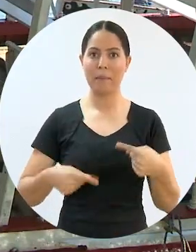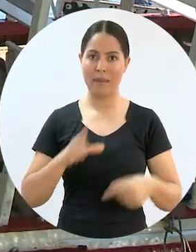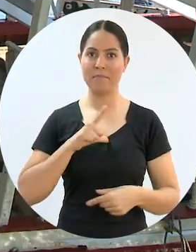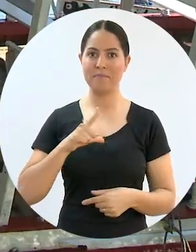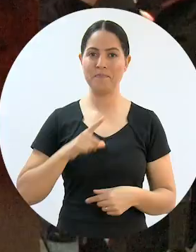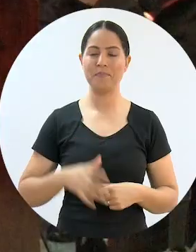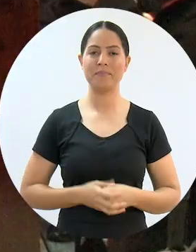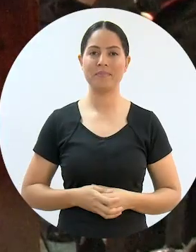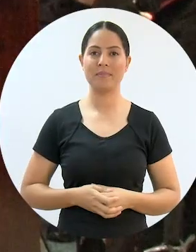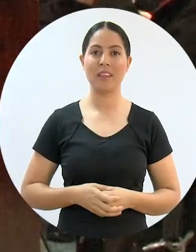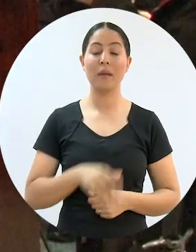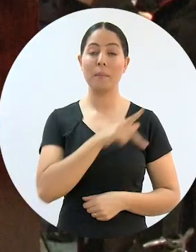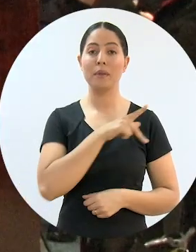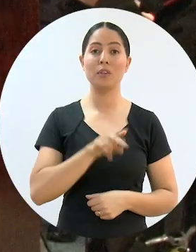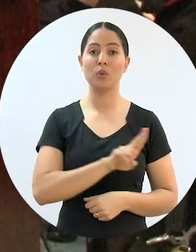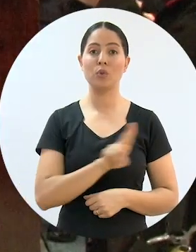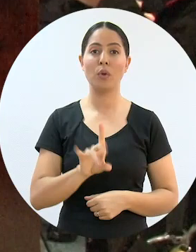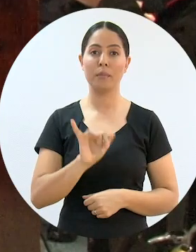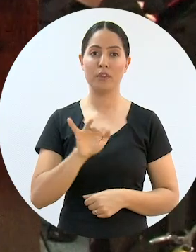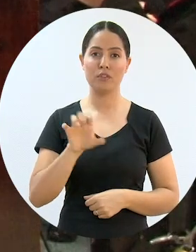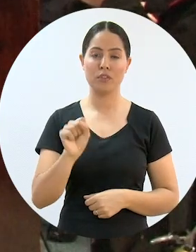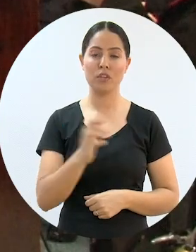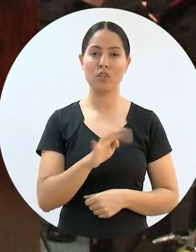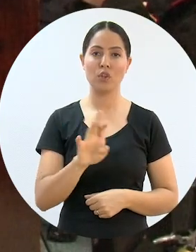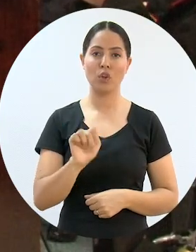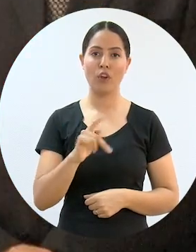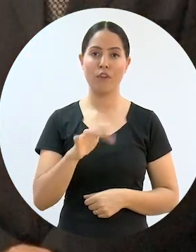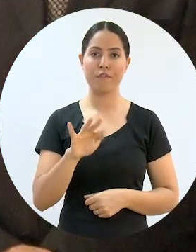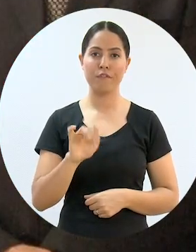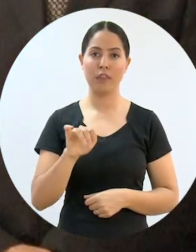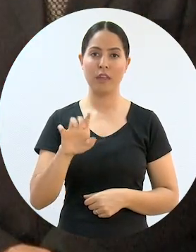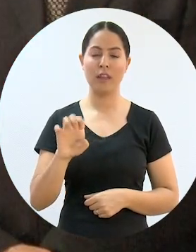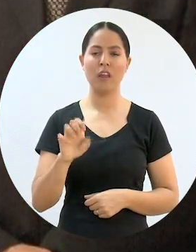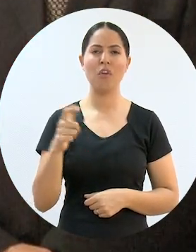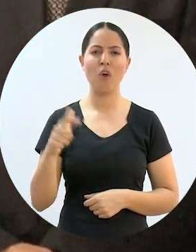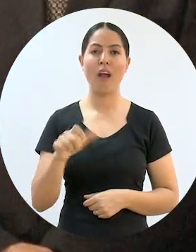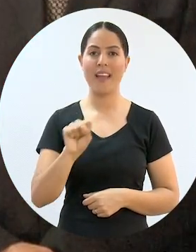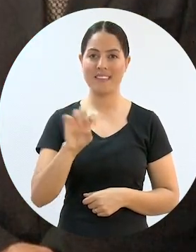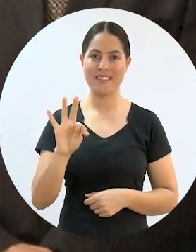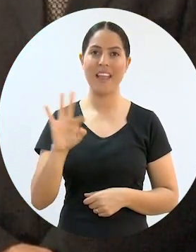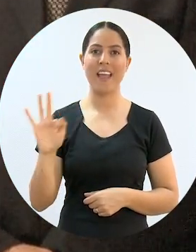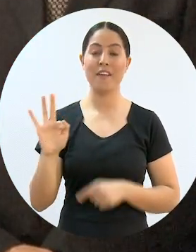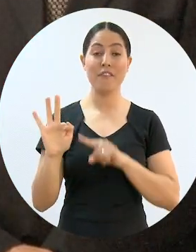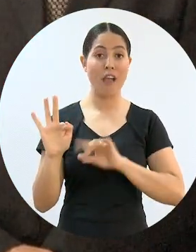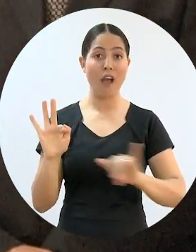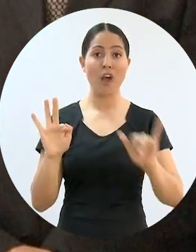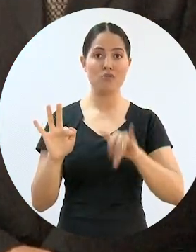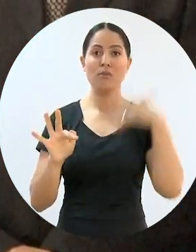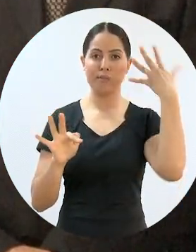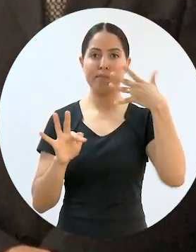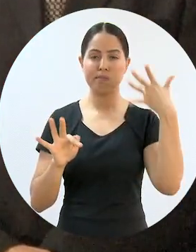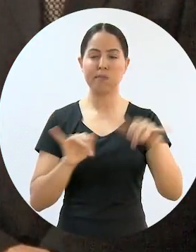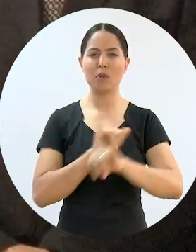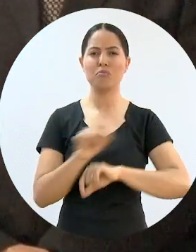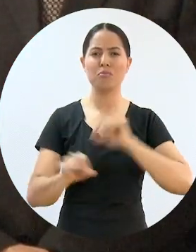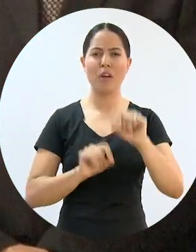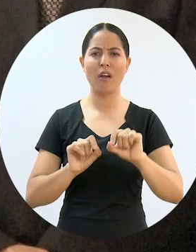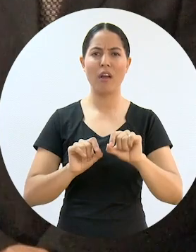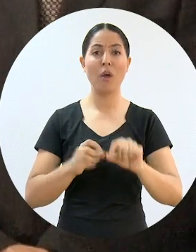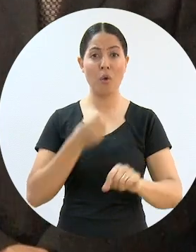os debates. O presidente do STF, ministro Dias Toffoli, fez a abertura oficial do evento que discutiu boas